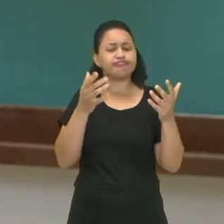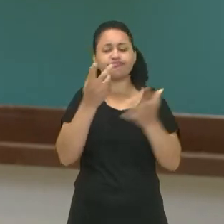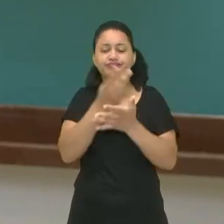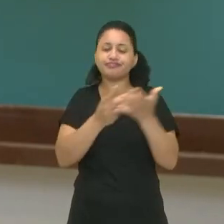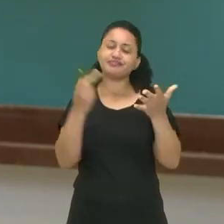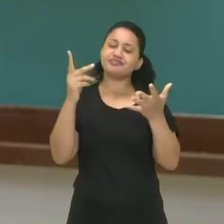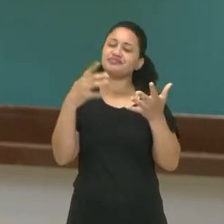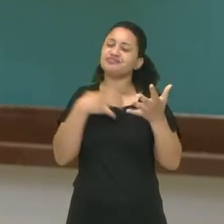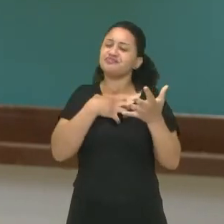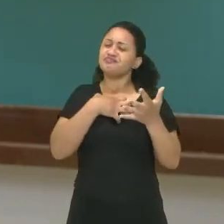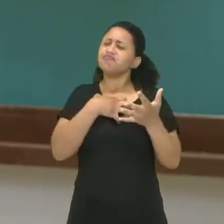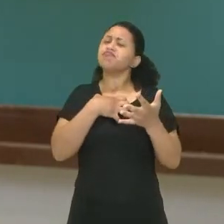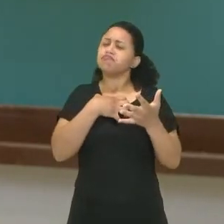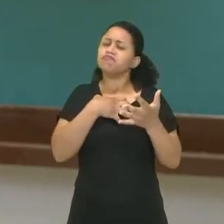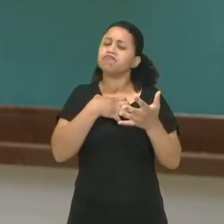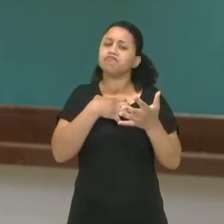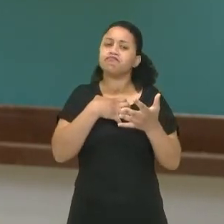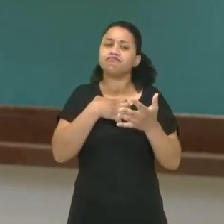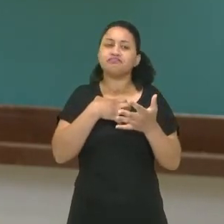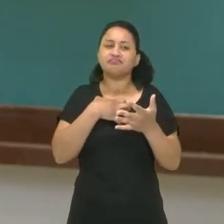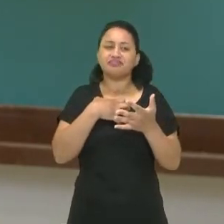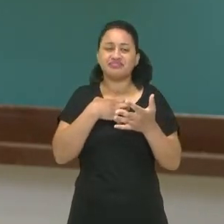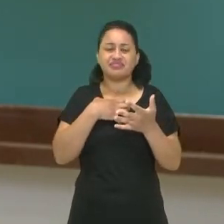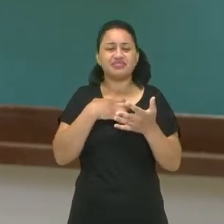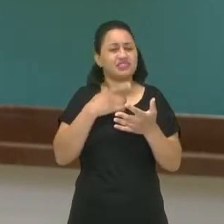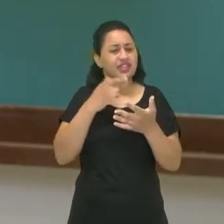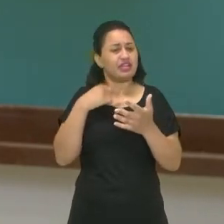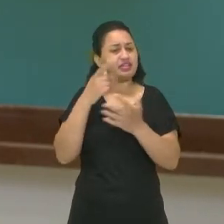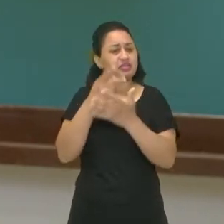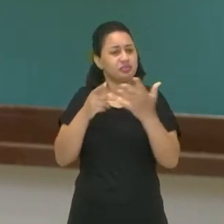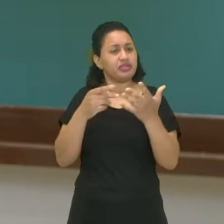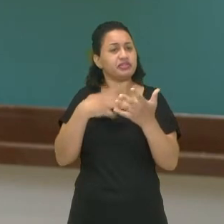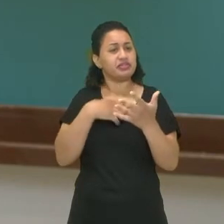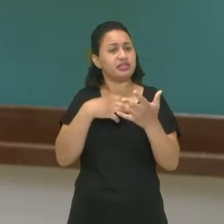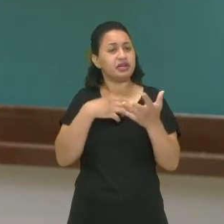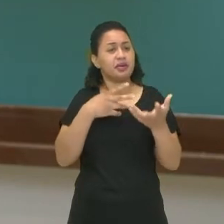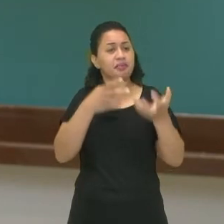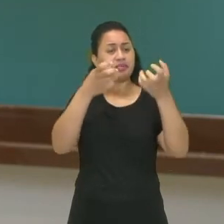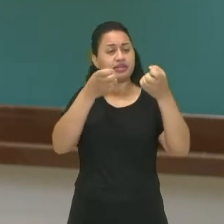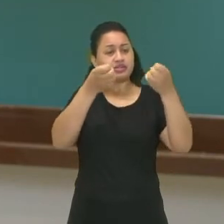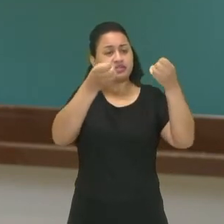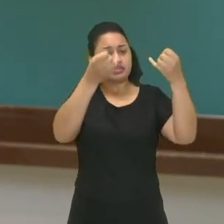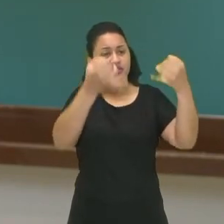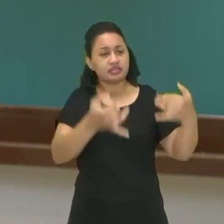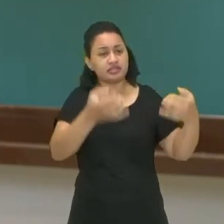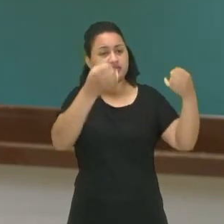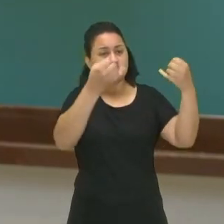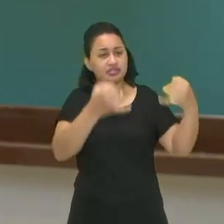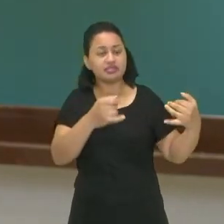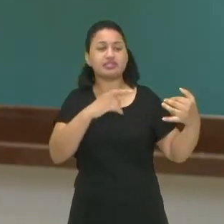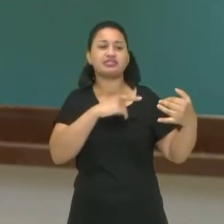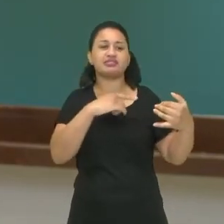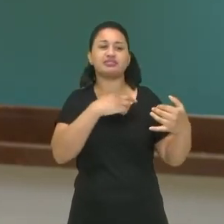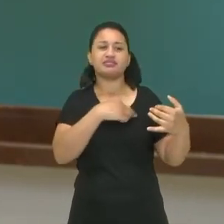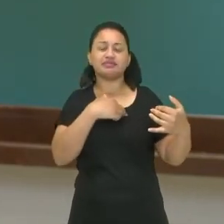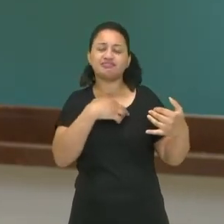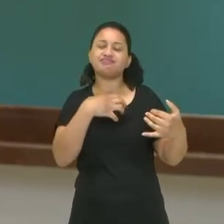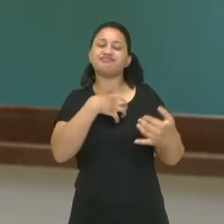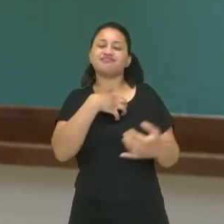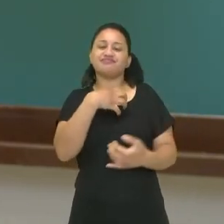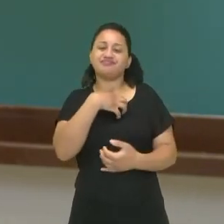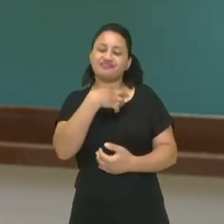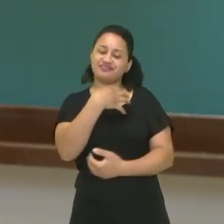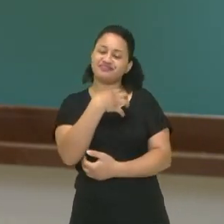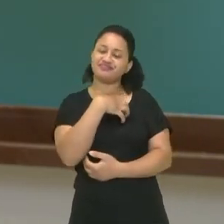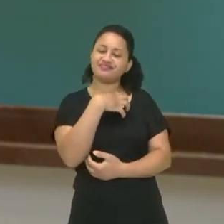profundidade tem o poema Dança das Centauras. Olha a descrição romântica, sentimental,